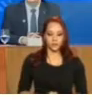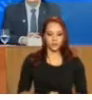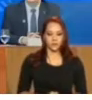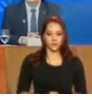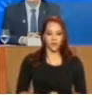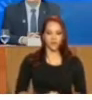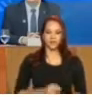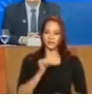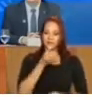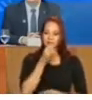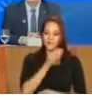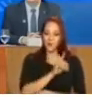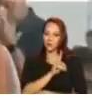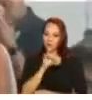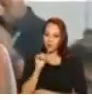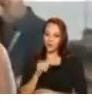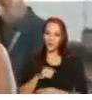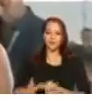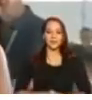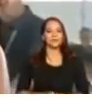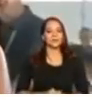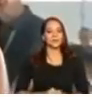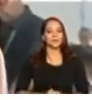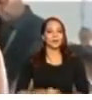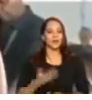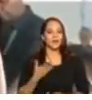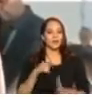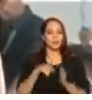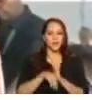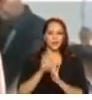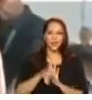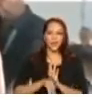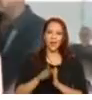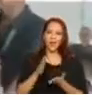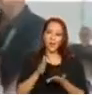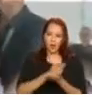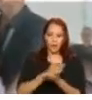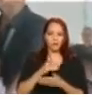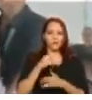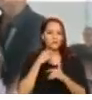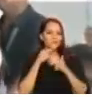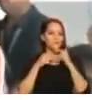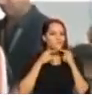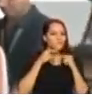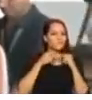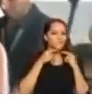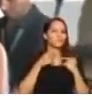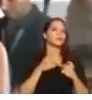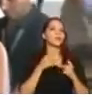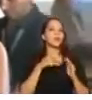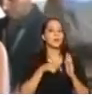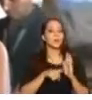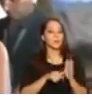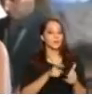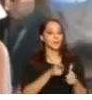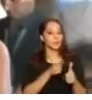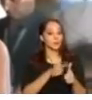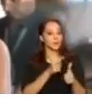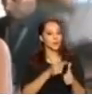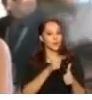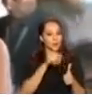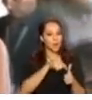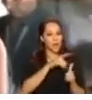Olá, bom dia. A minha pergunta, na verdade, são algumas dúvidas. Primeiro, em relação